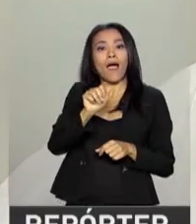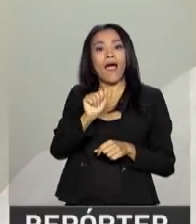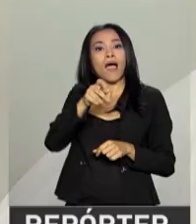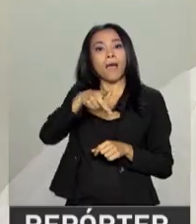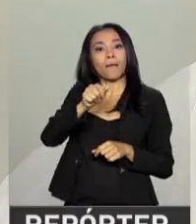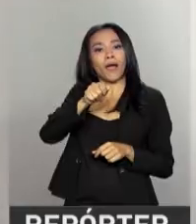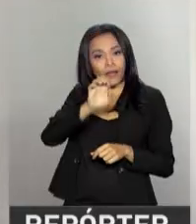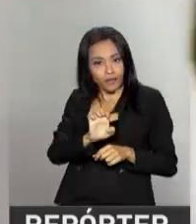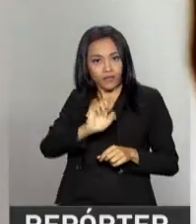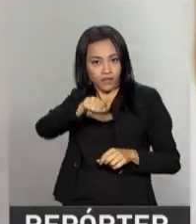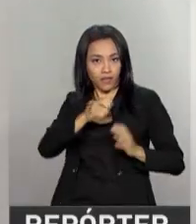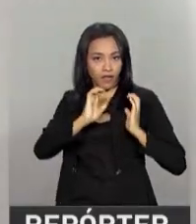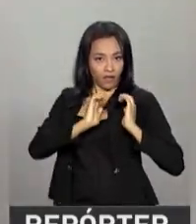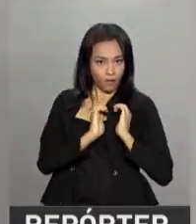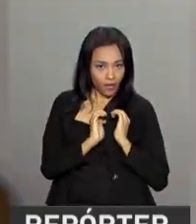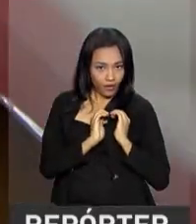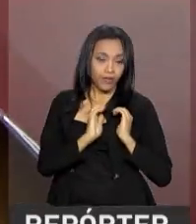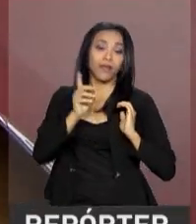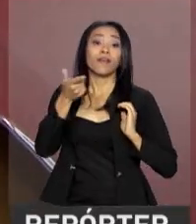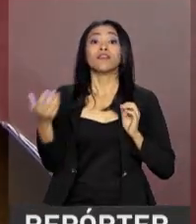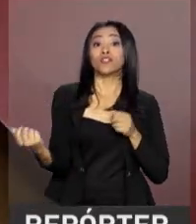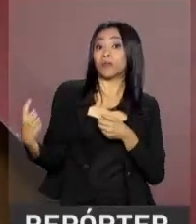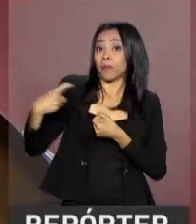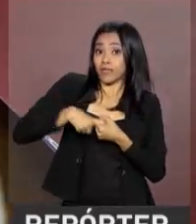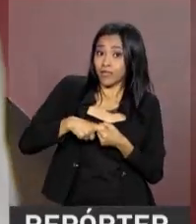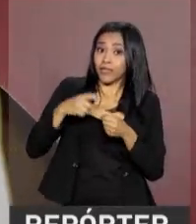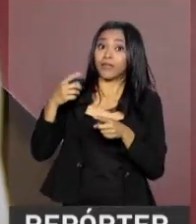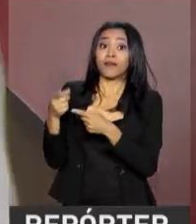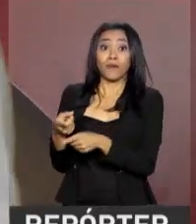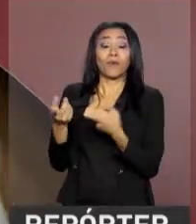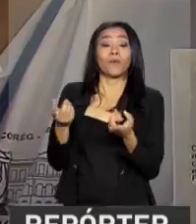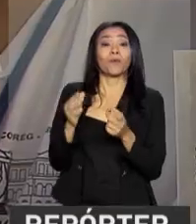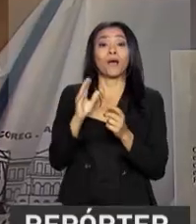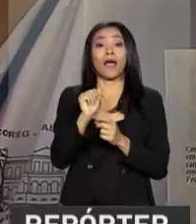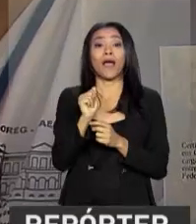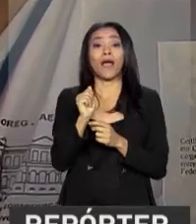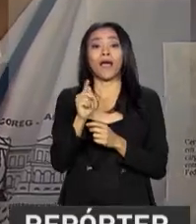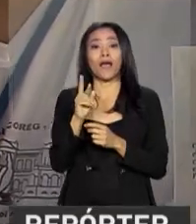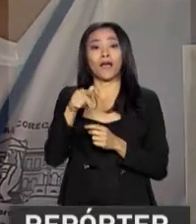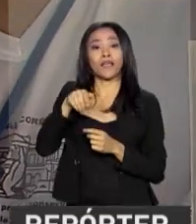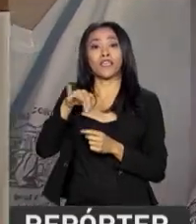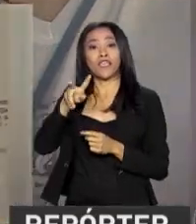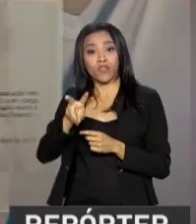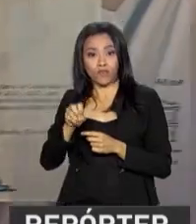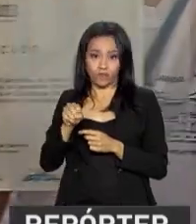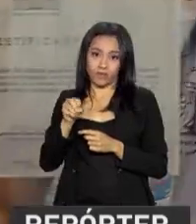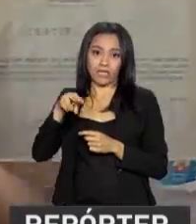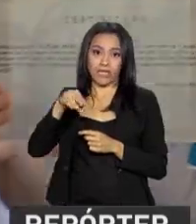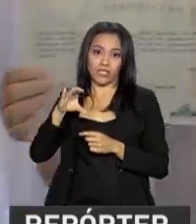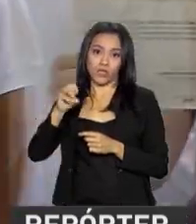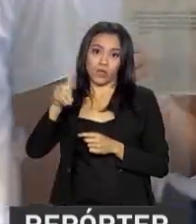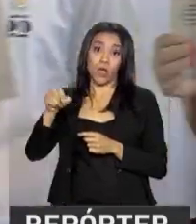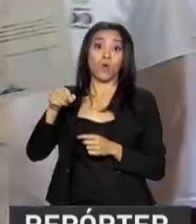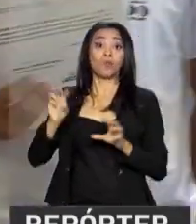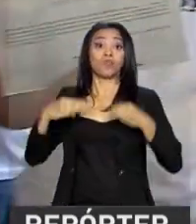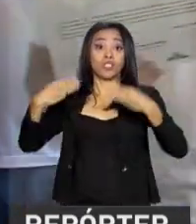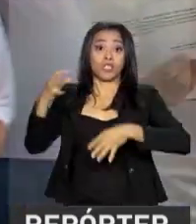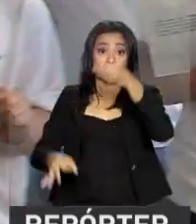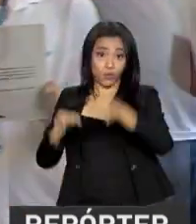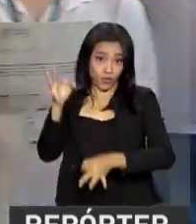apae com o arquivo nacional do ministério da justiça ele outros 64 jovens